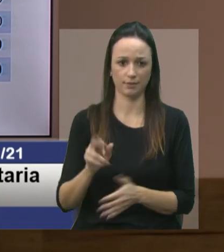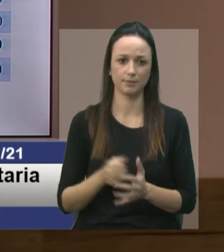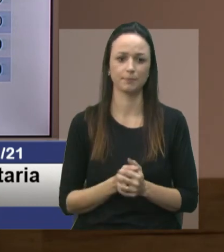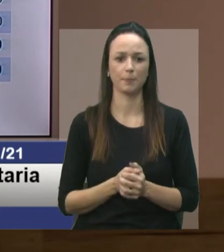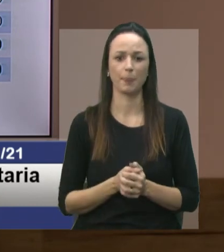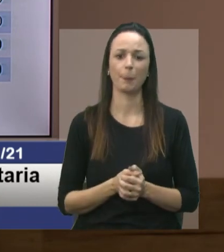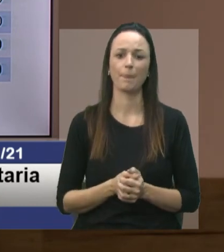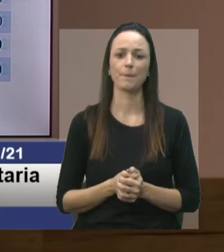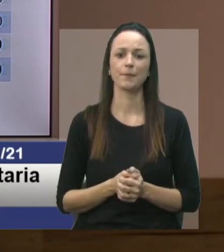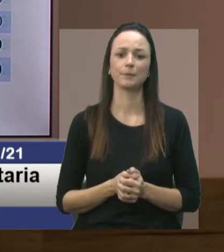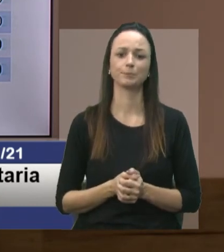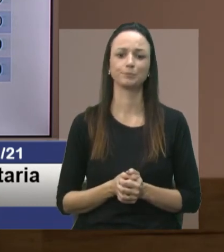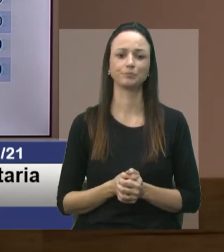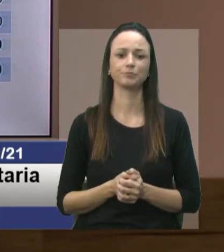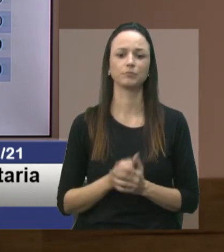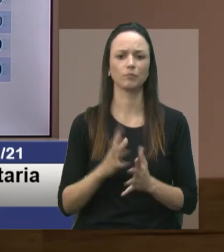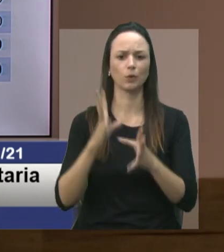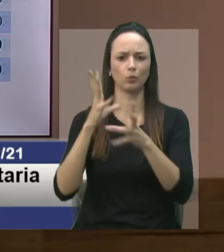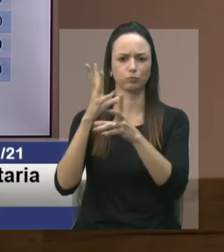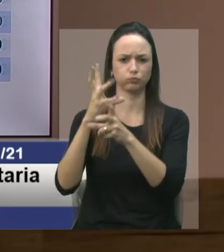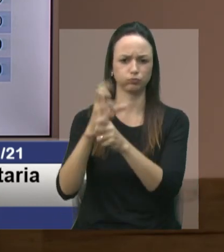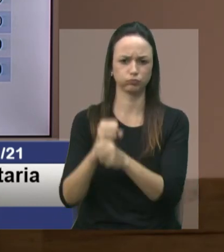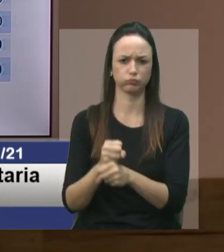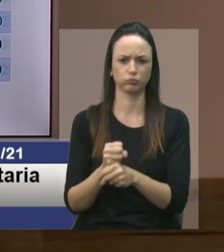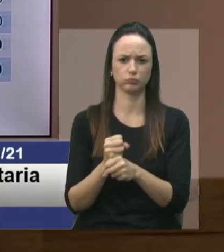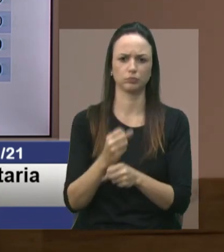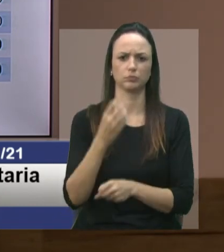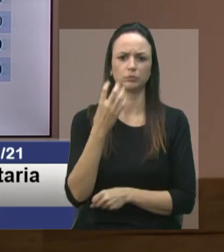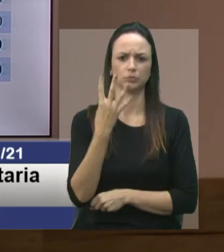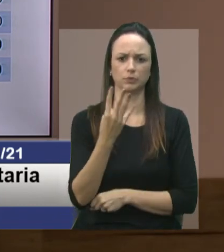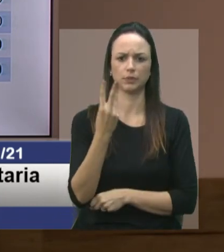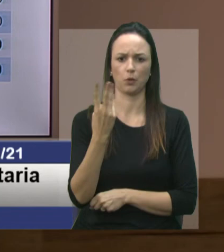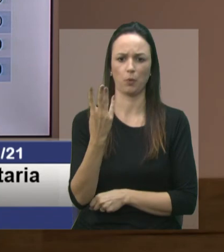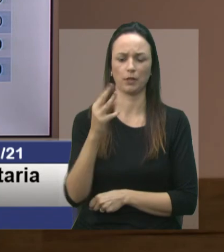R$ 256.222.500, que totalizam